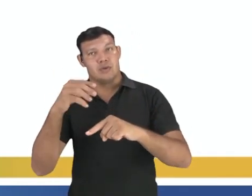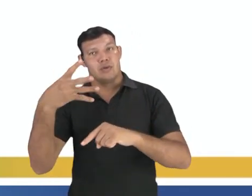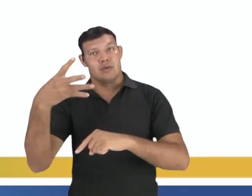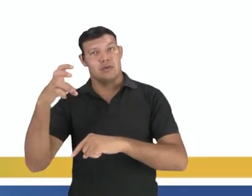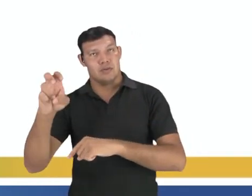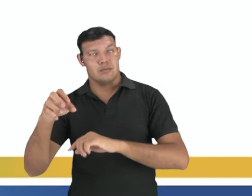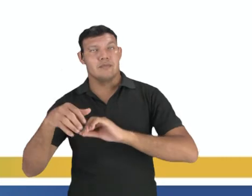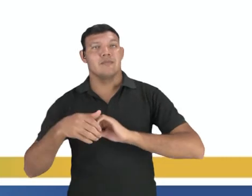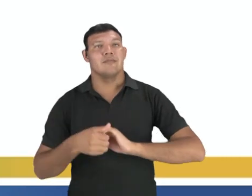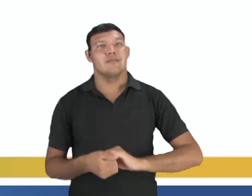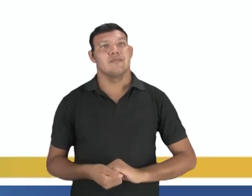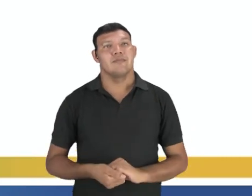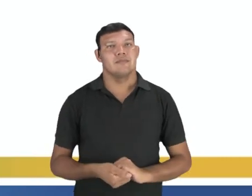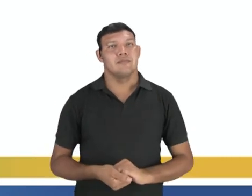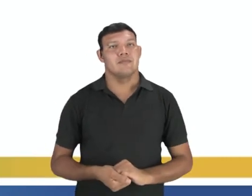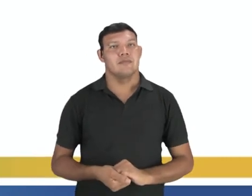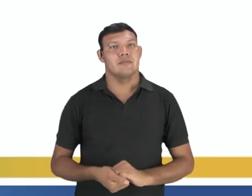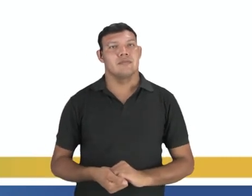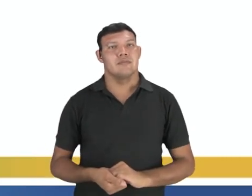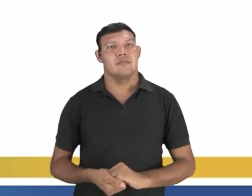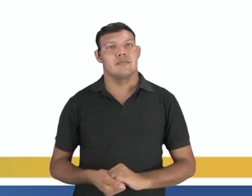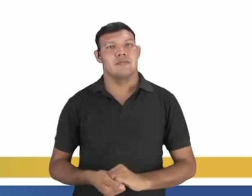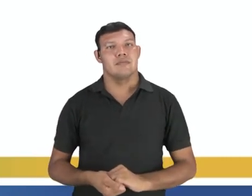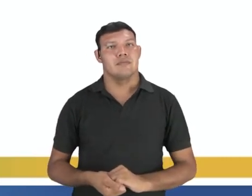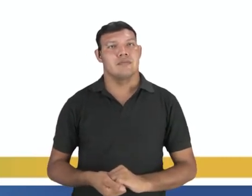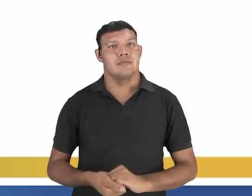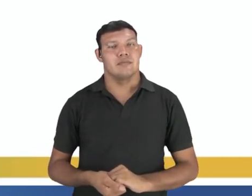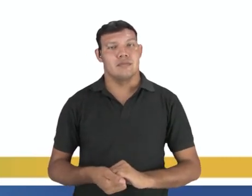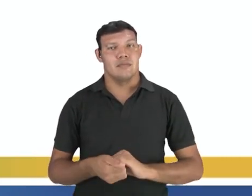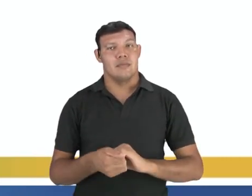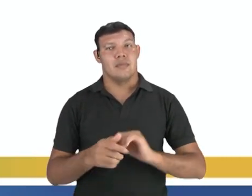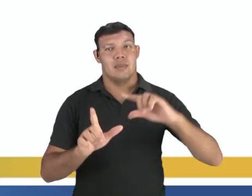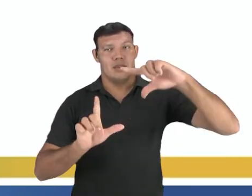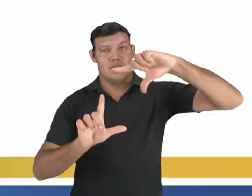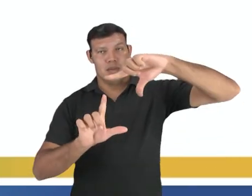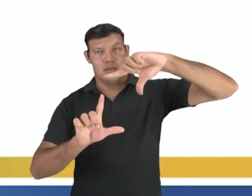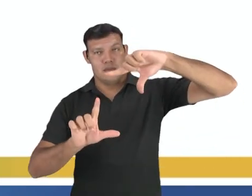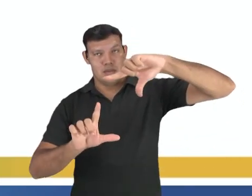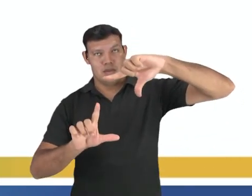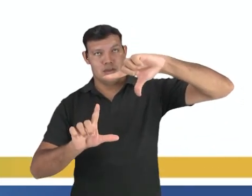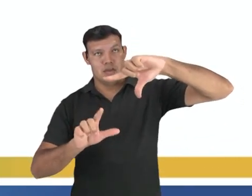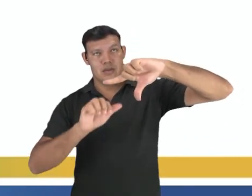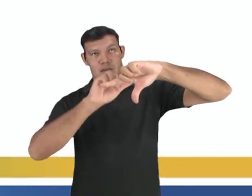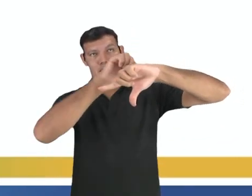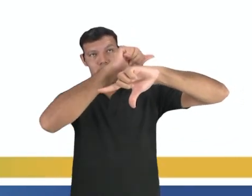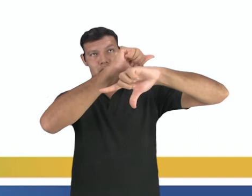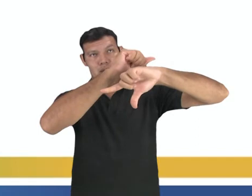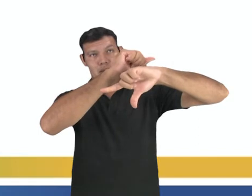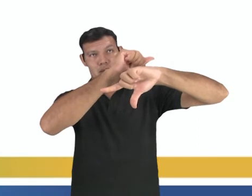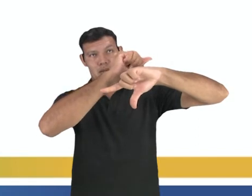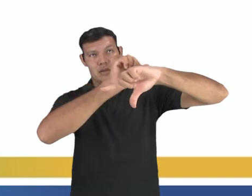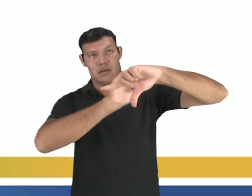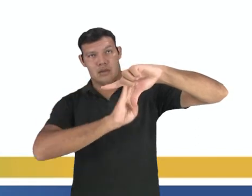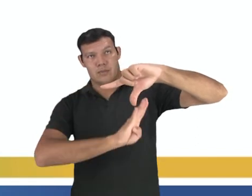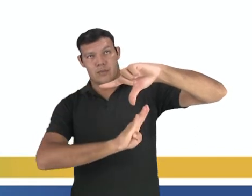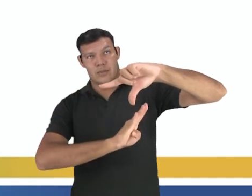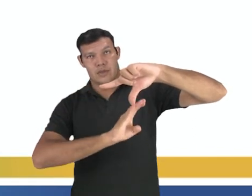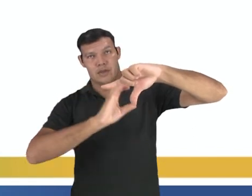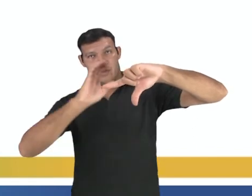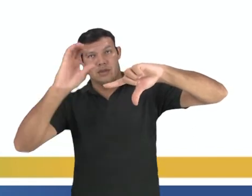de 45 graus. Considere o quadrado A, B, C e D de lado